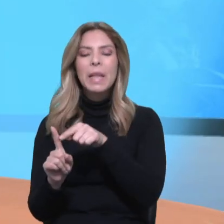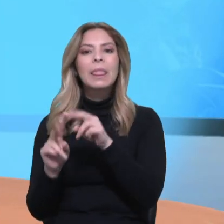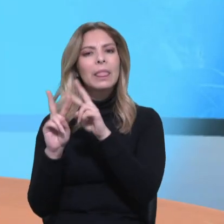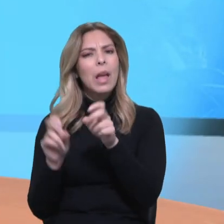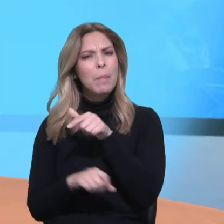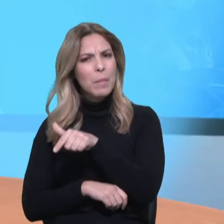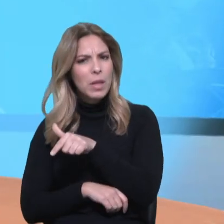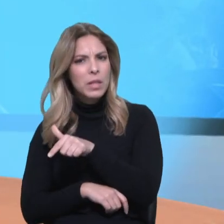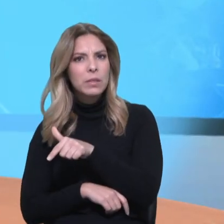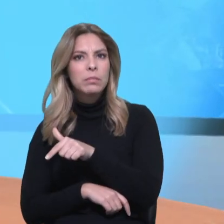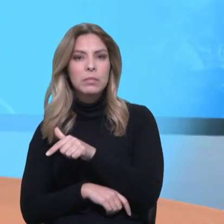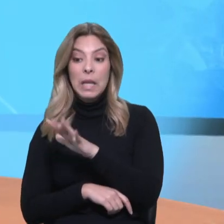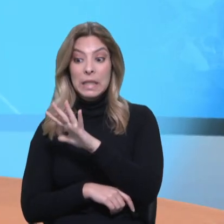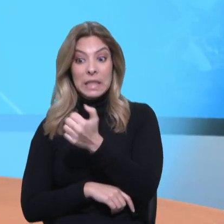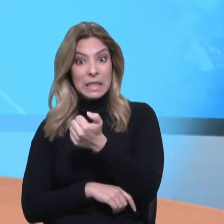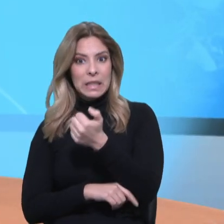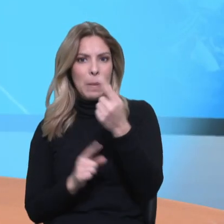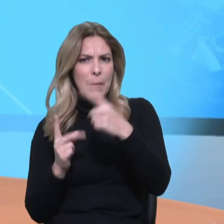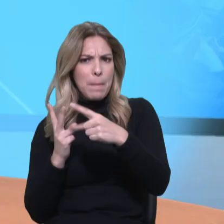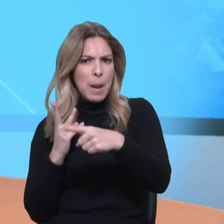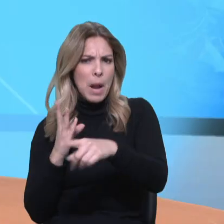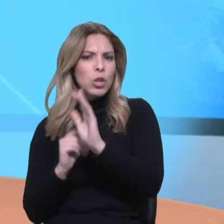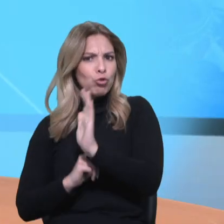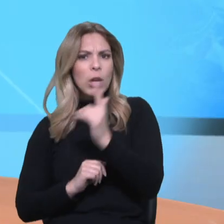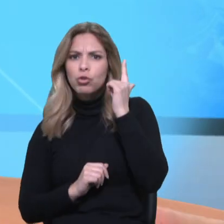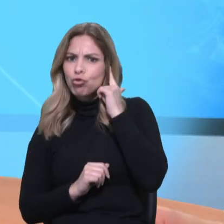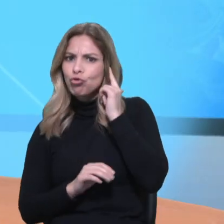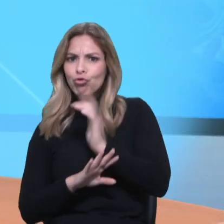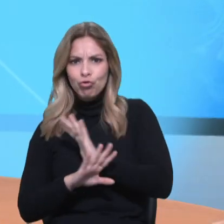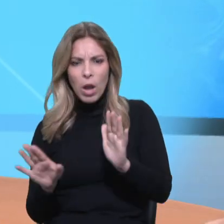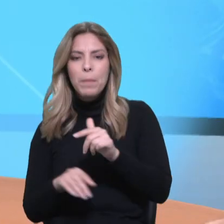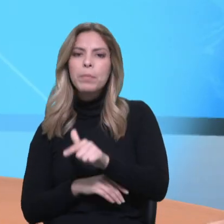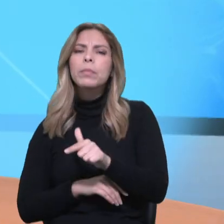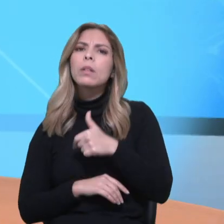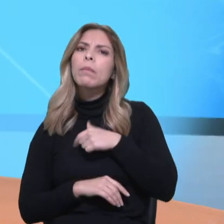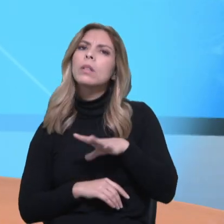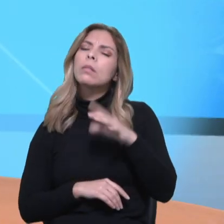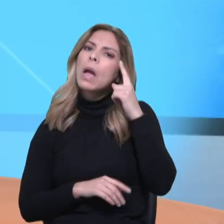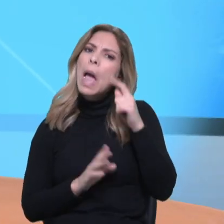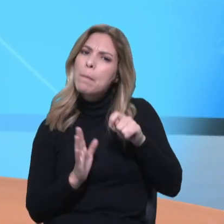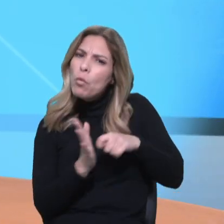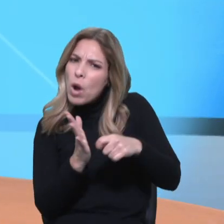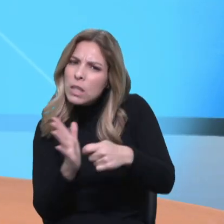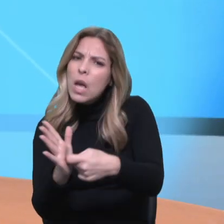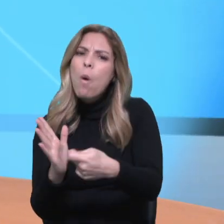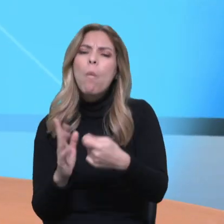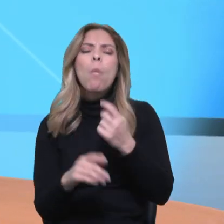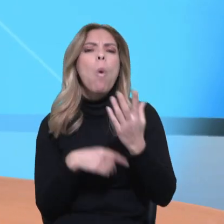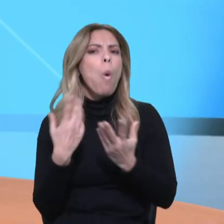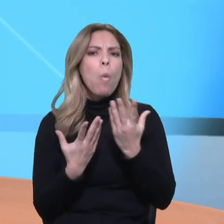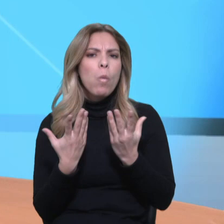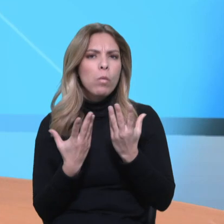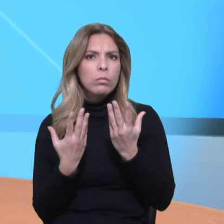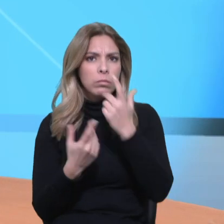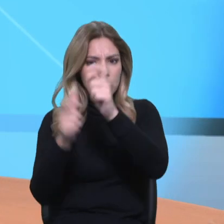desta 15ª edição do Encontro Cristão, Crês Nisto? Pergunto-lhe se é uma provocação, de alguma forma até dirigida a